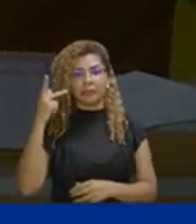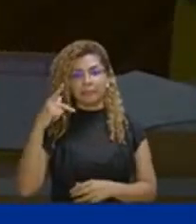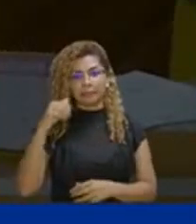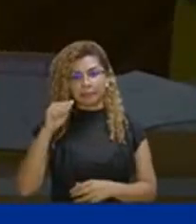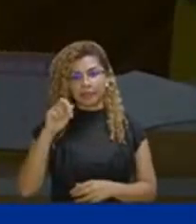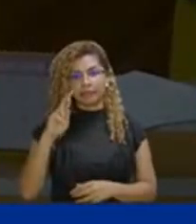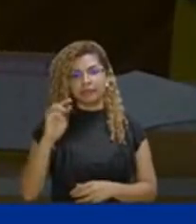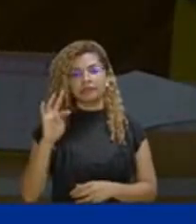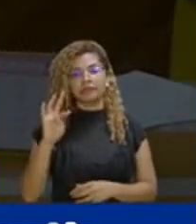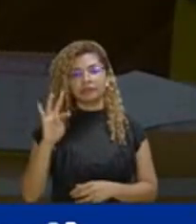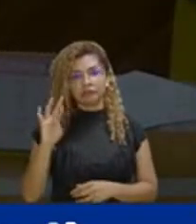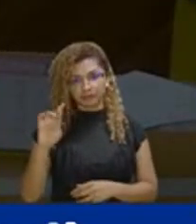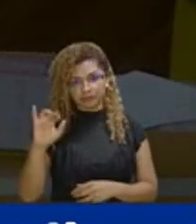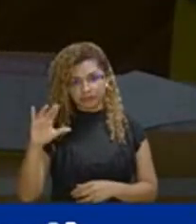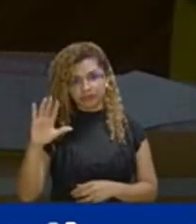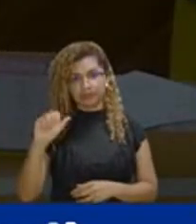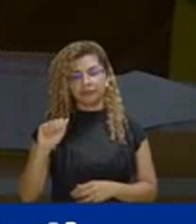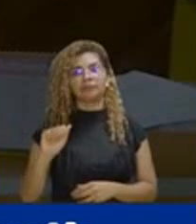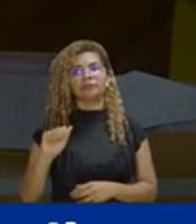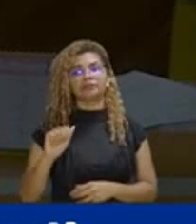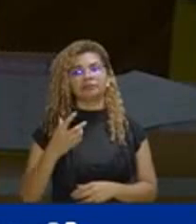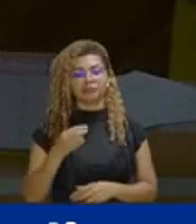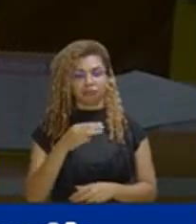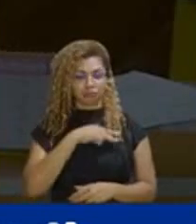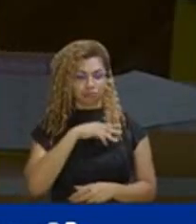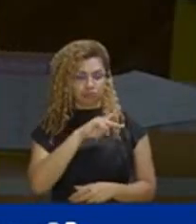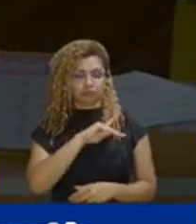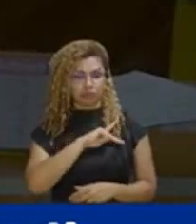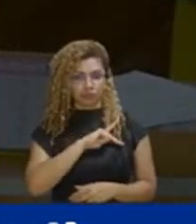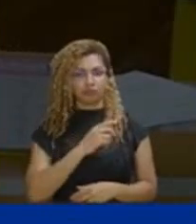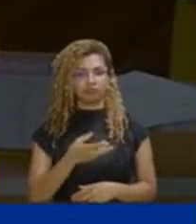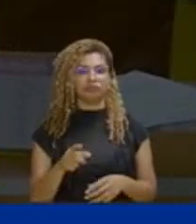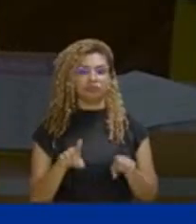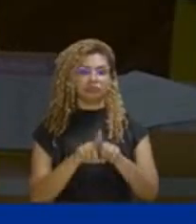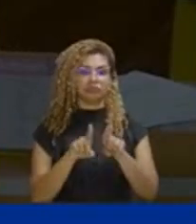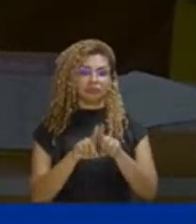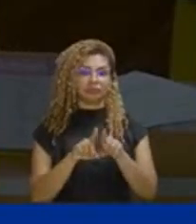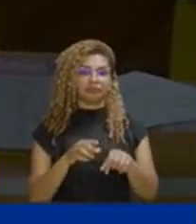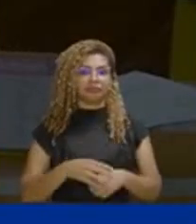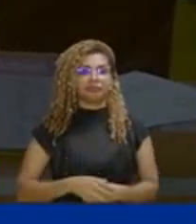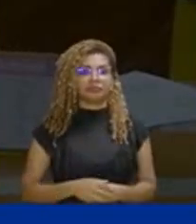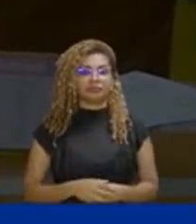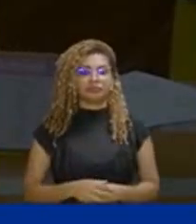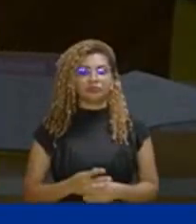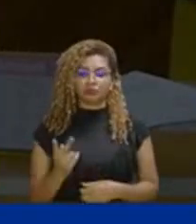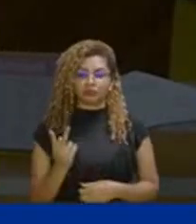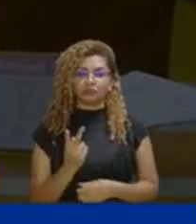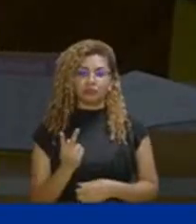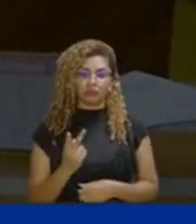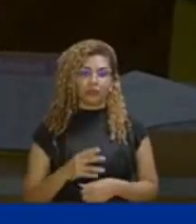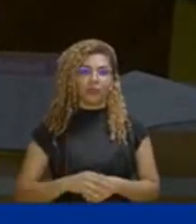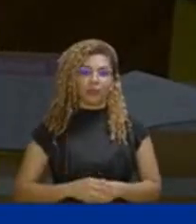e também Ministério Público Eleitoral, tanto recorrente quanto recorrida.